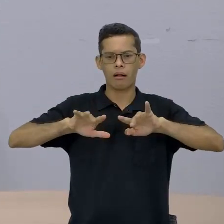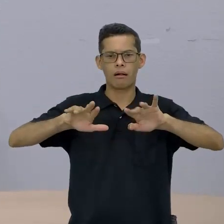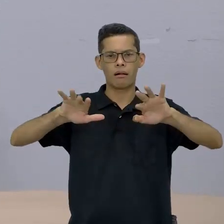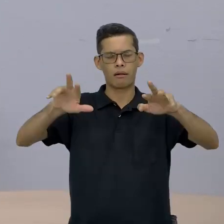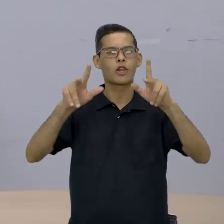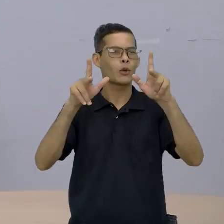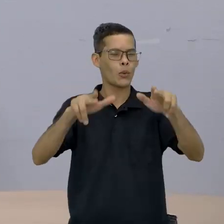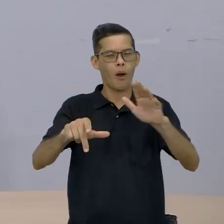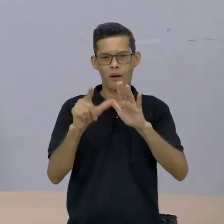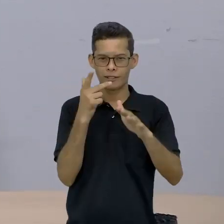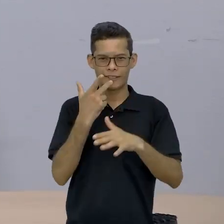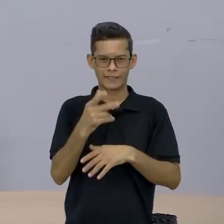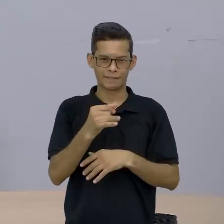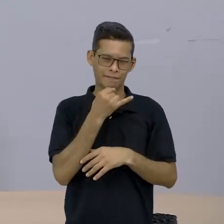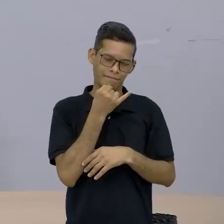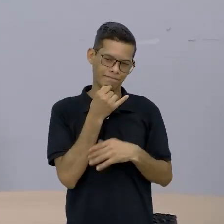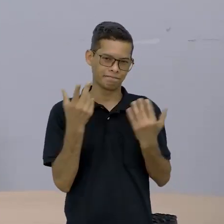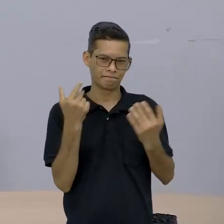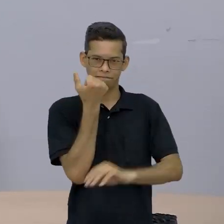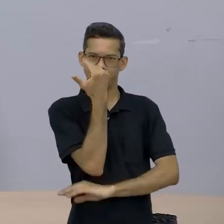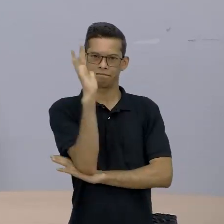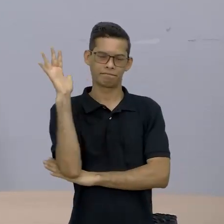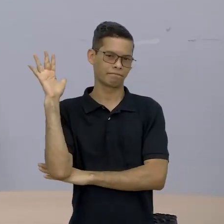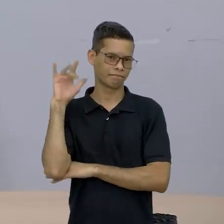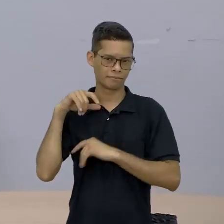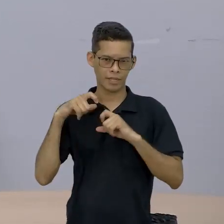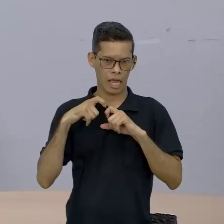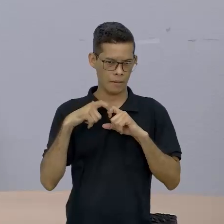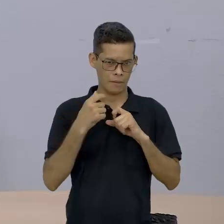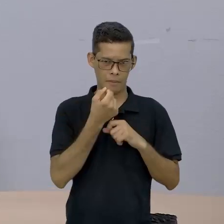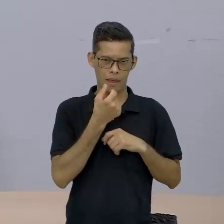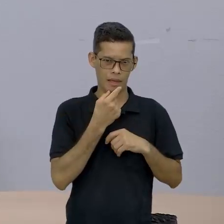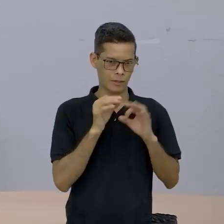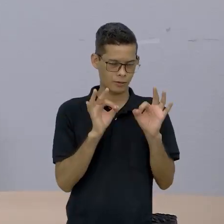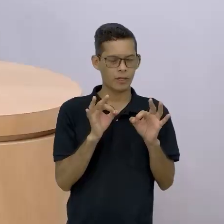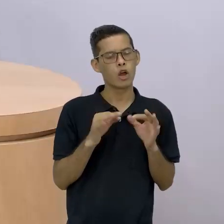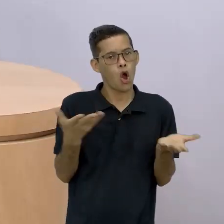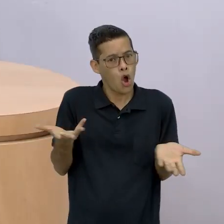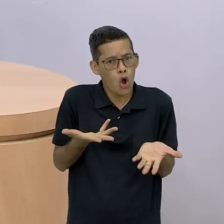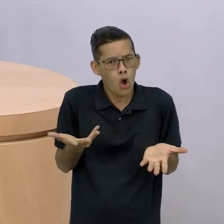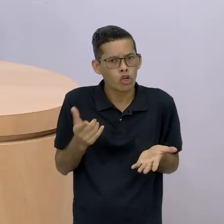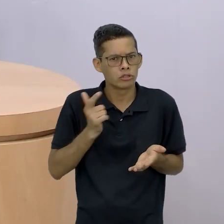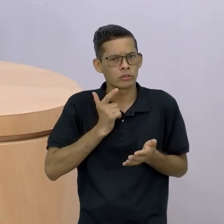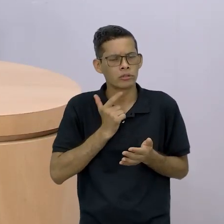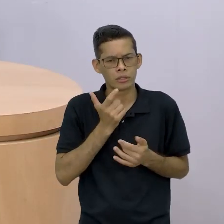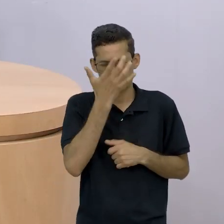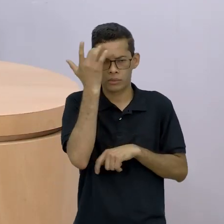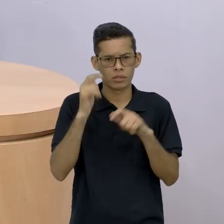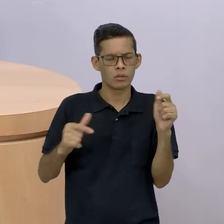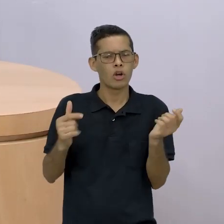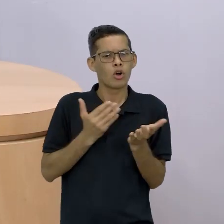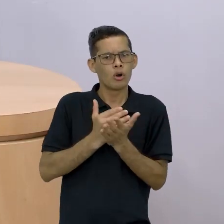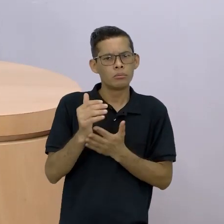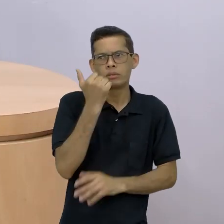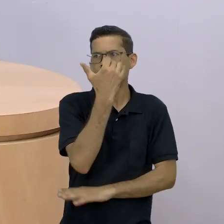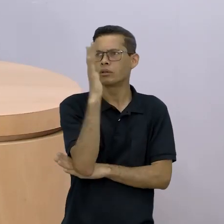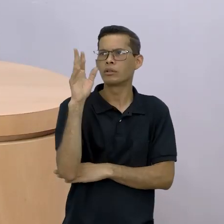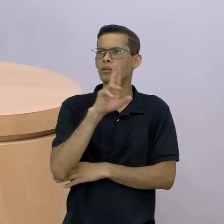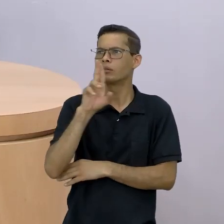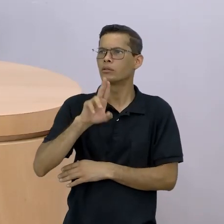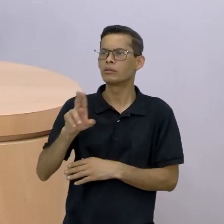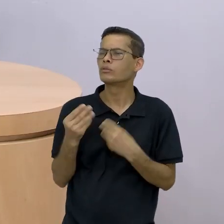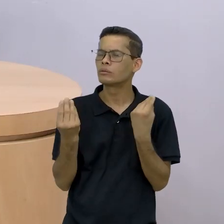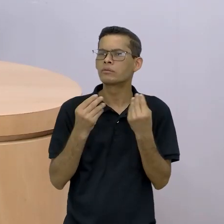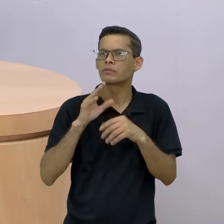plantas medicinais, né, hoje em dia está se começando a construir um catálogo a respeito das plantas medicinais, mas até então não